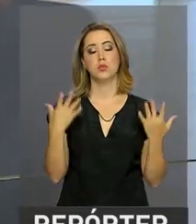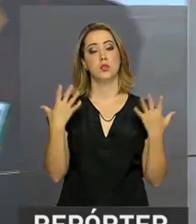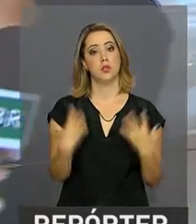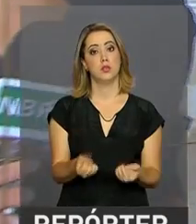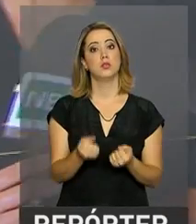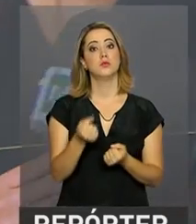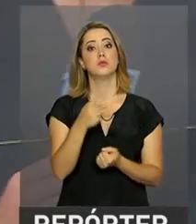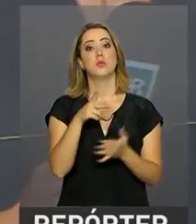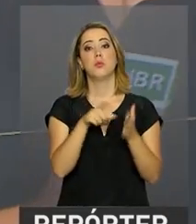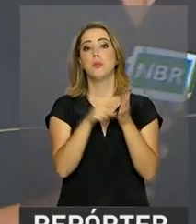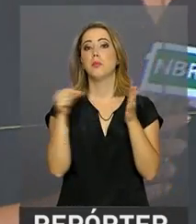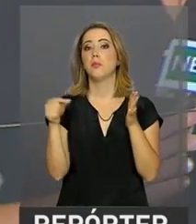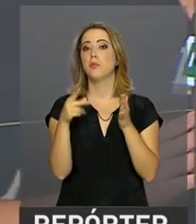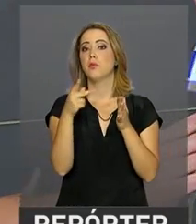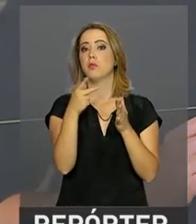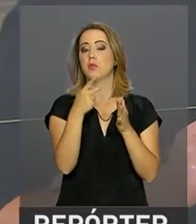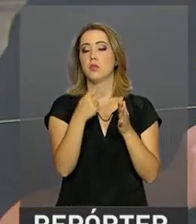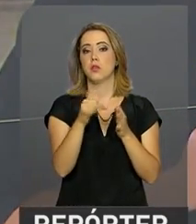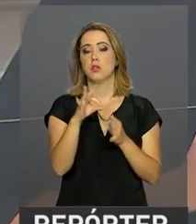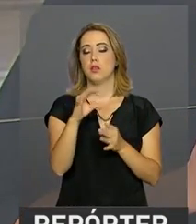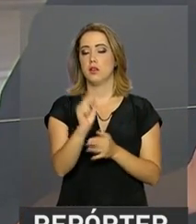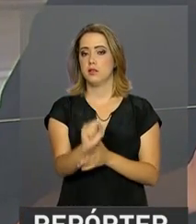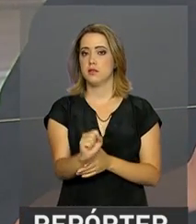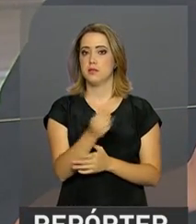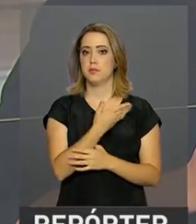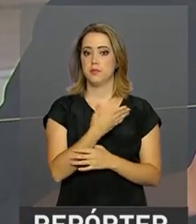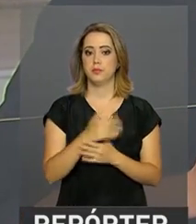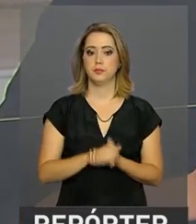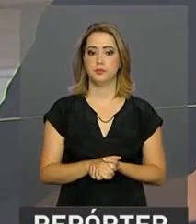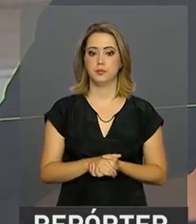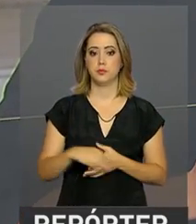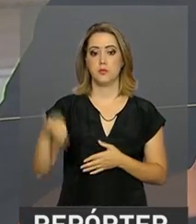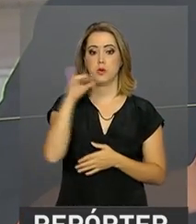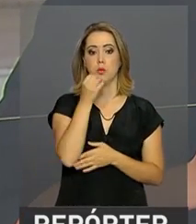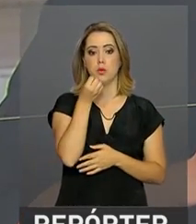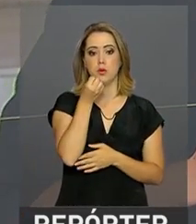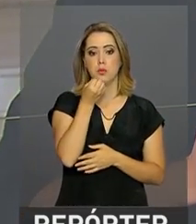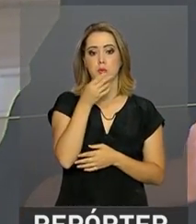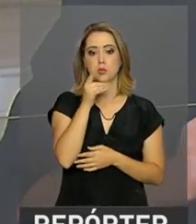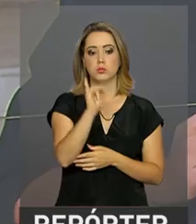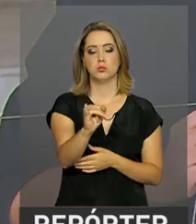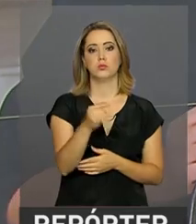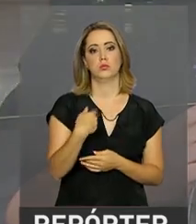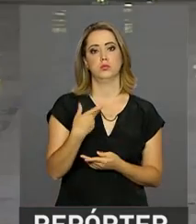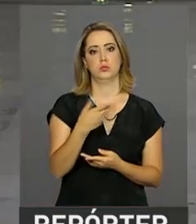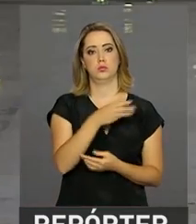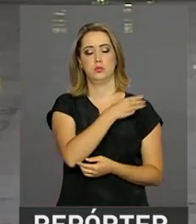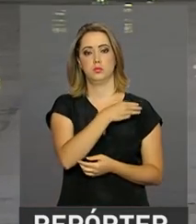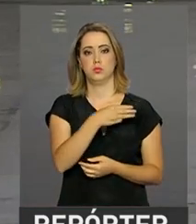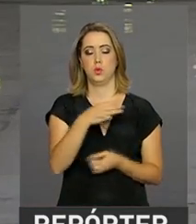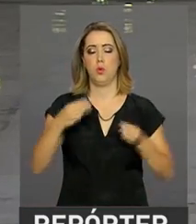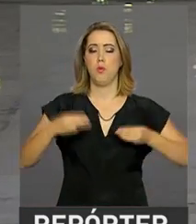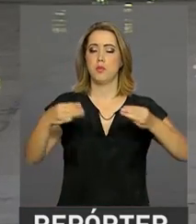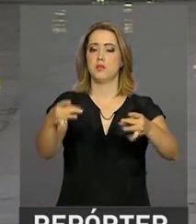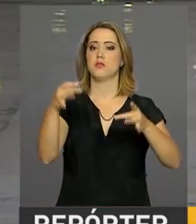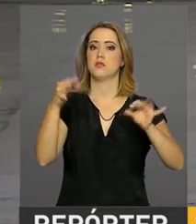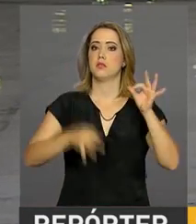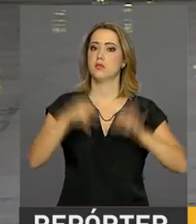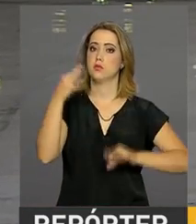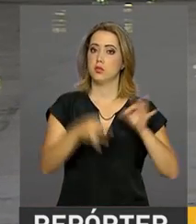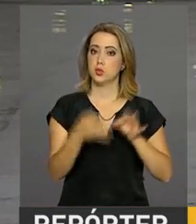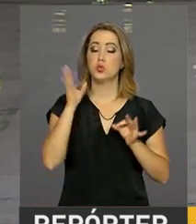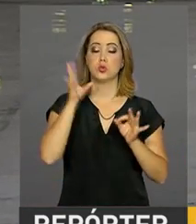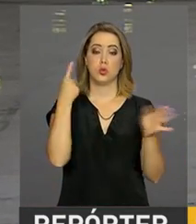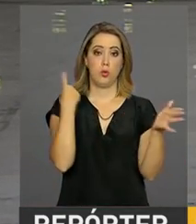dias que está lá no palácio Planalto Oi Taíssa bom dia bom dia Leandro o Ministério da Justiça e da Cidadania confirmou